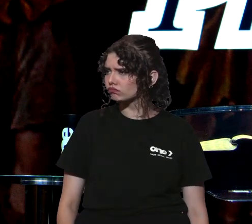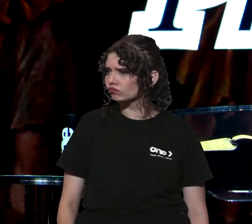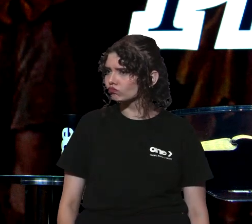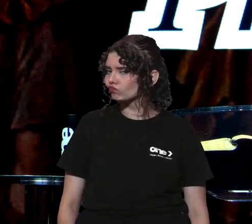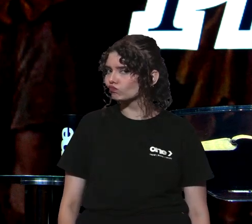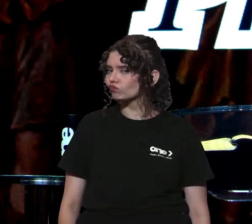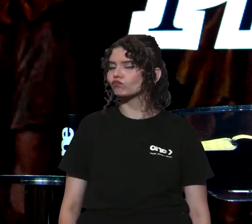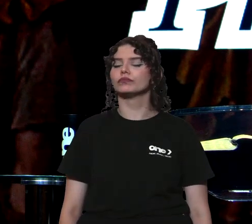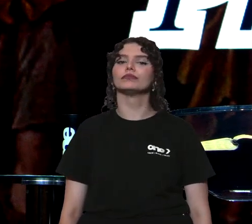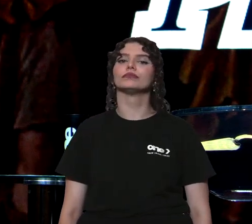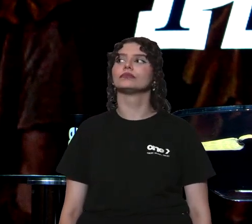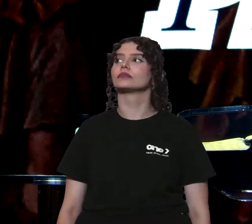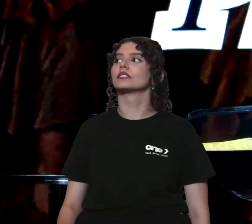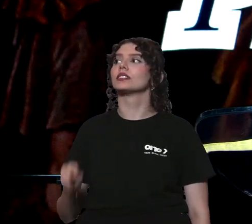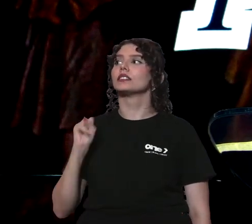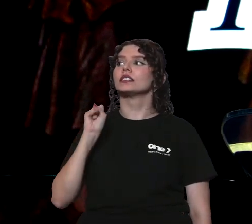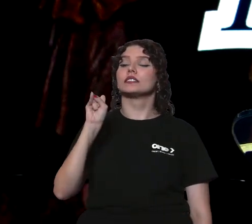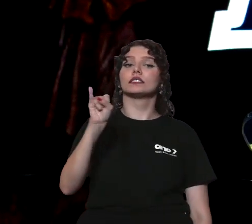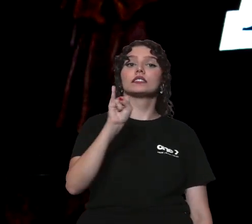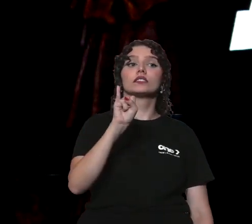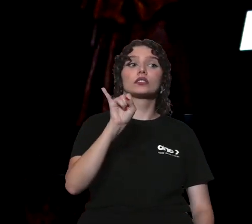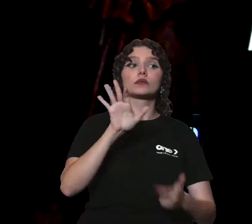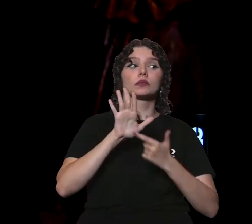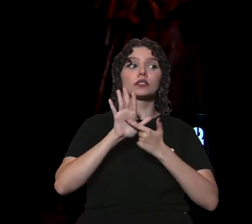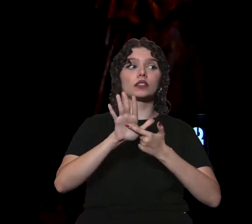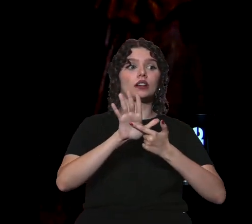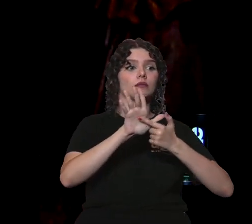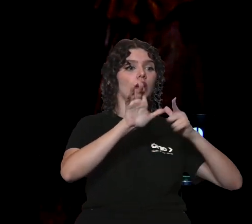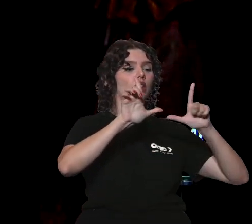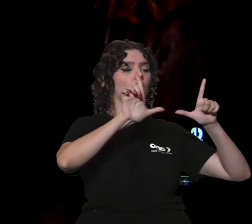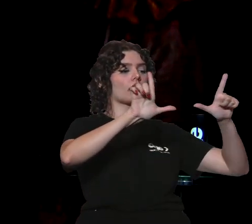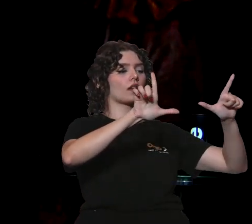Se a gente mostrasse no telão o que sai da tua boca,